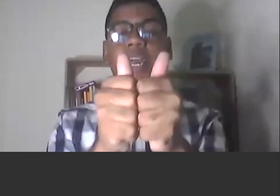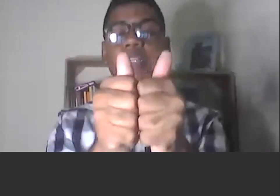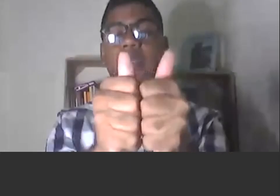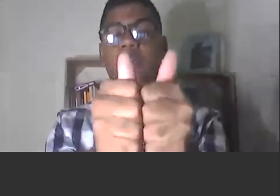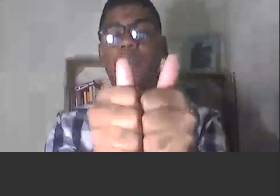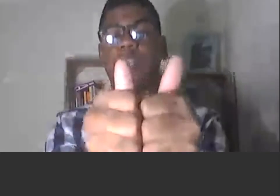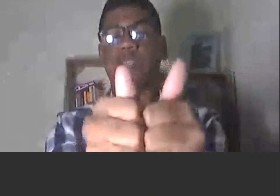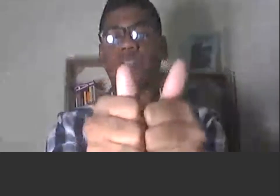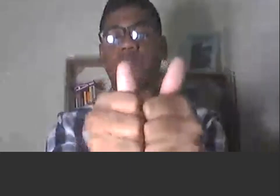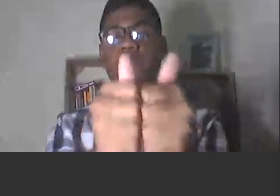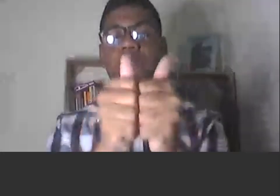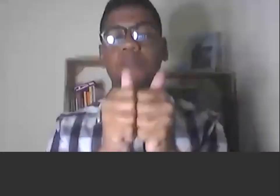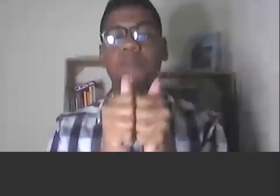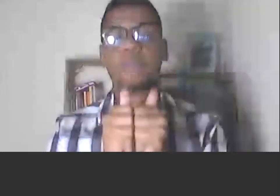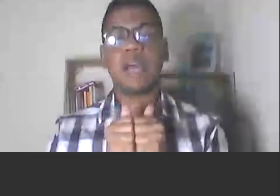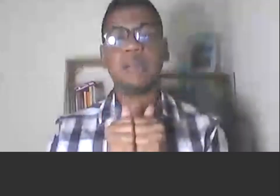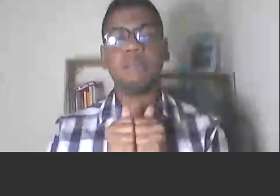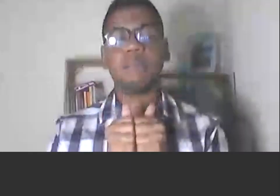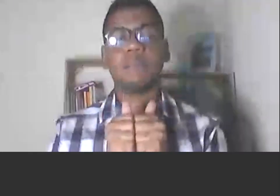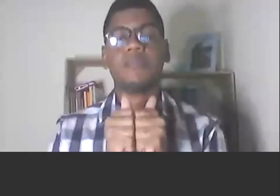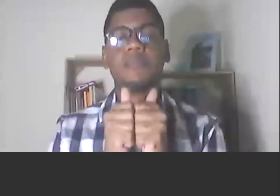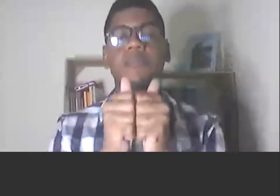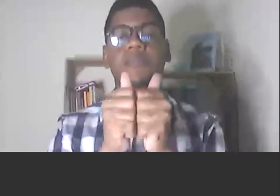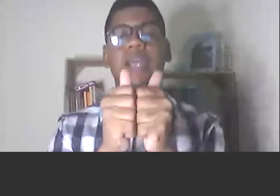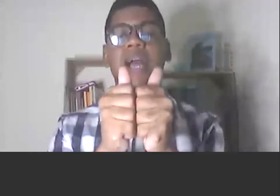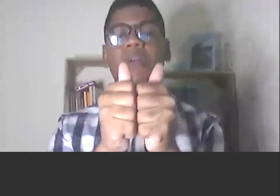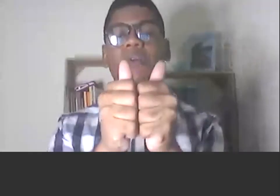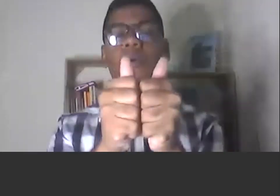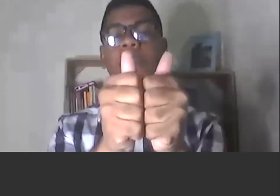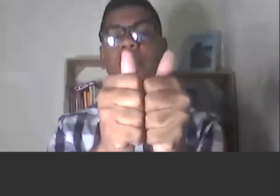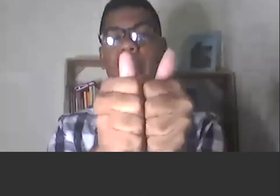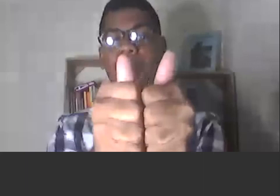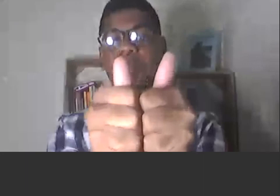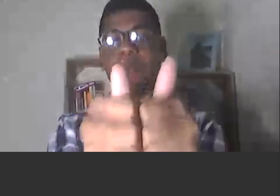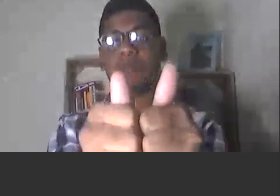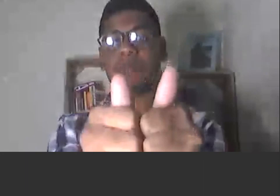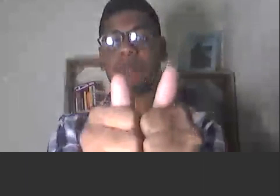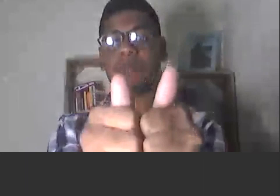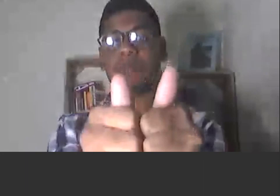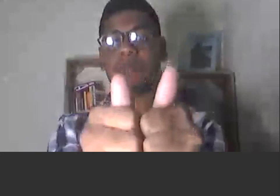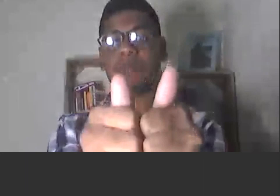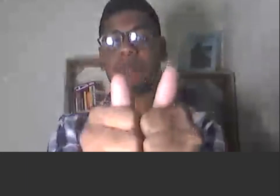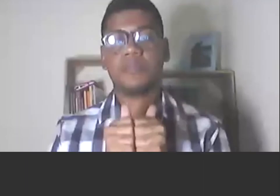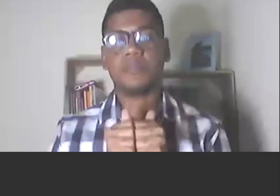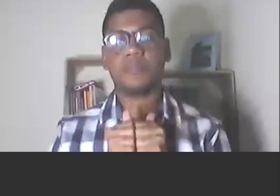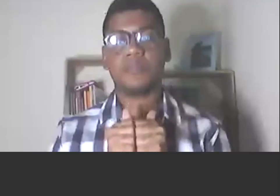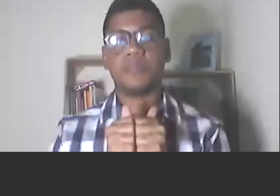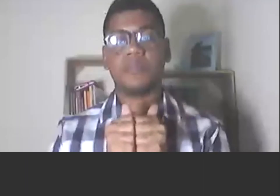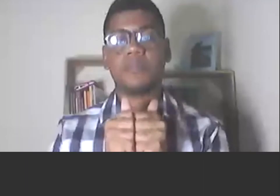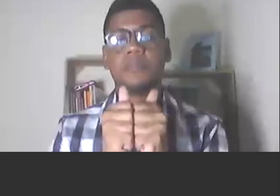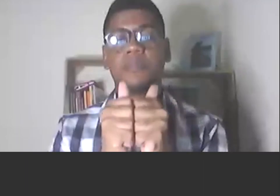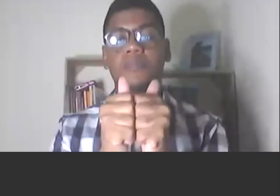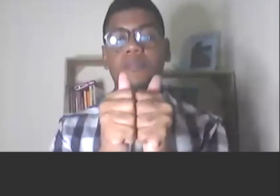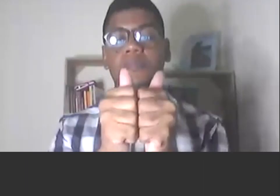e a gente arrasta para frente. Tá? Acompanhar.